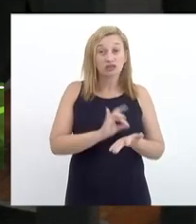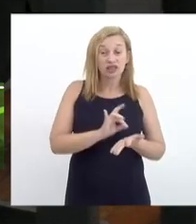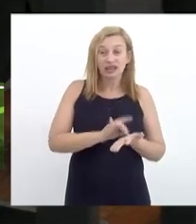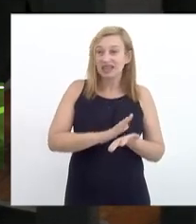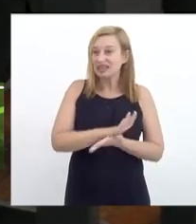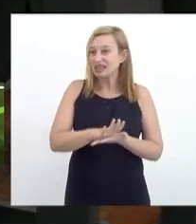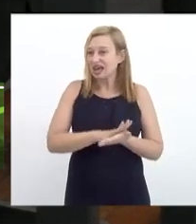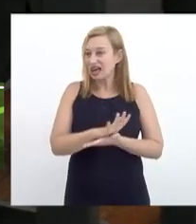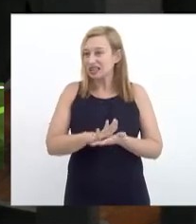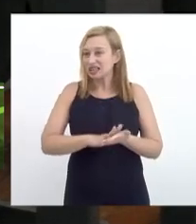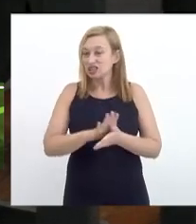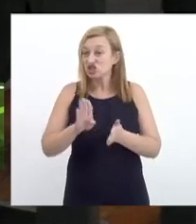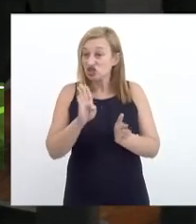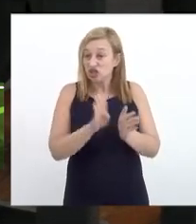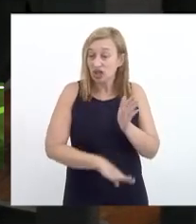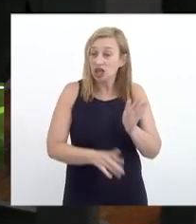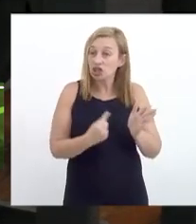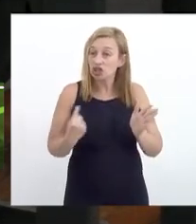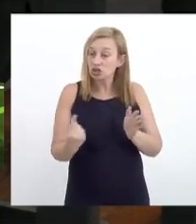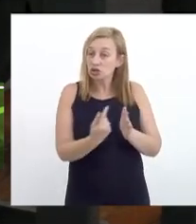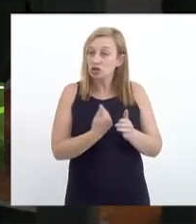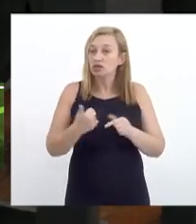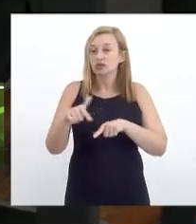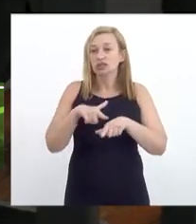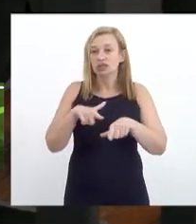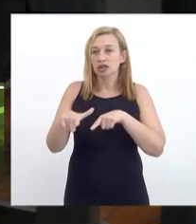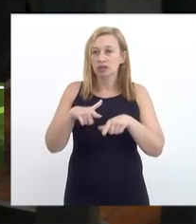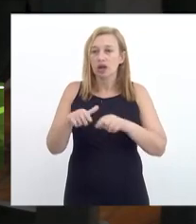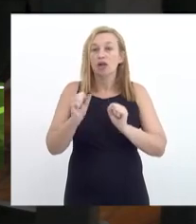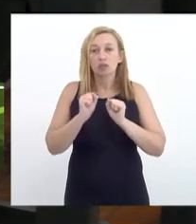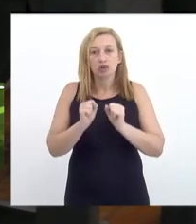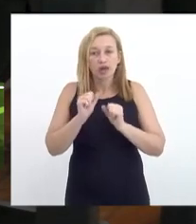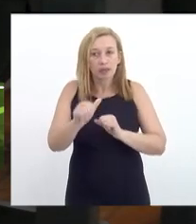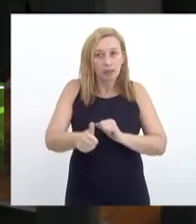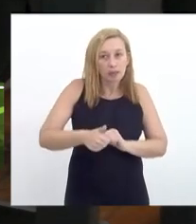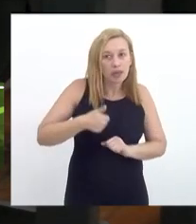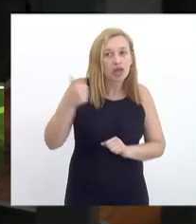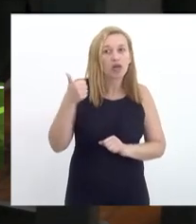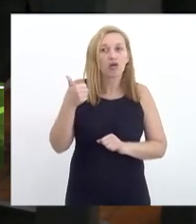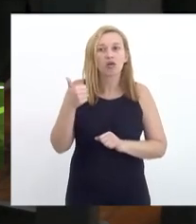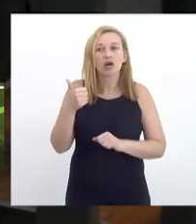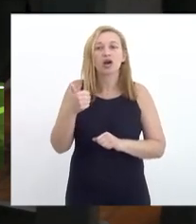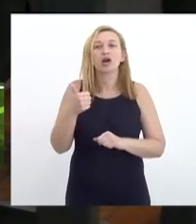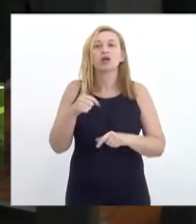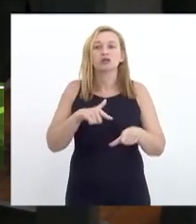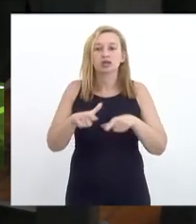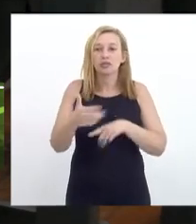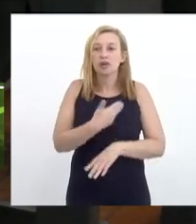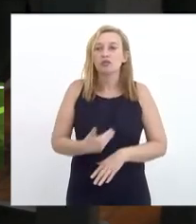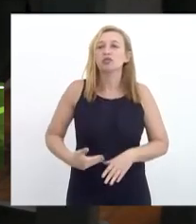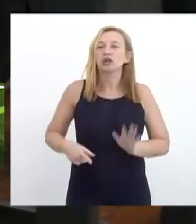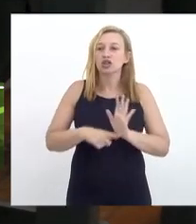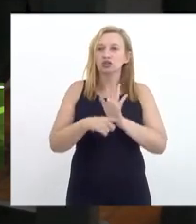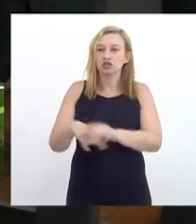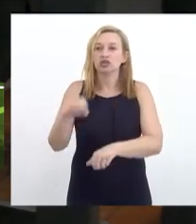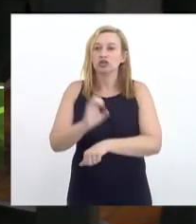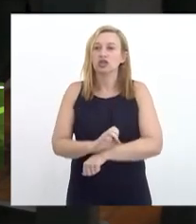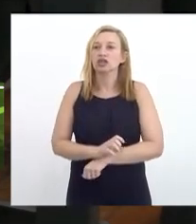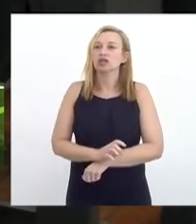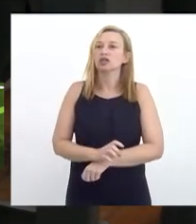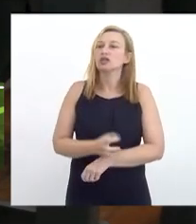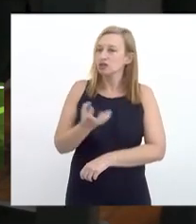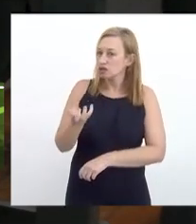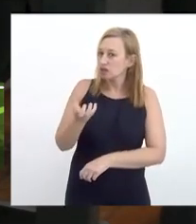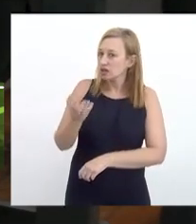mexido E que nós vamos Trabalhar Para poder melhorar A prestação De serviço público Ajudando o nosso Estado É isso que eu queria